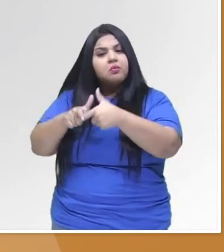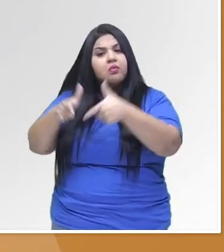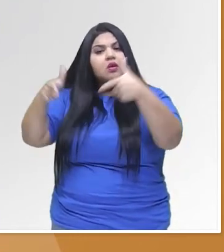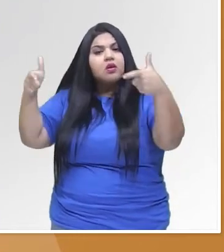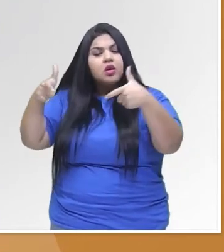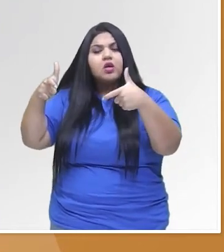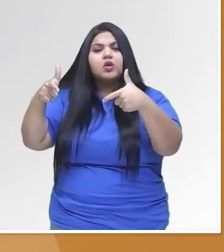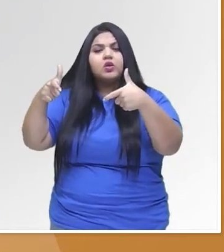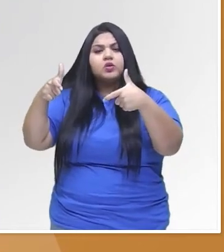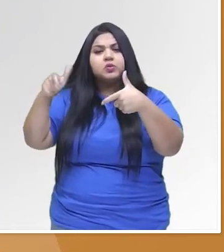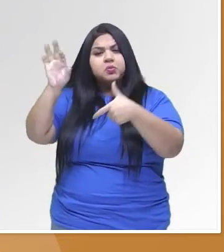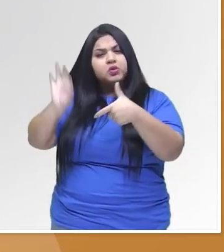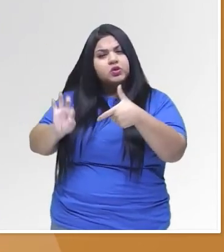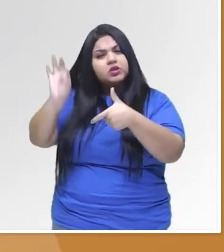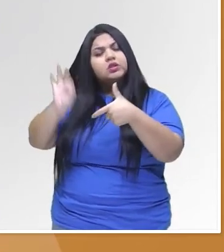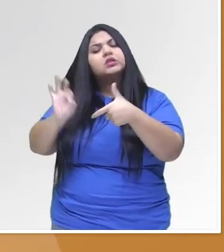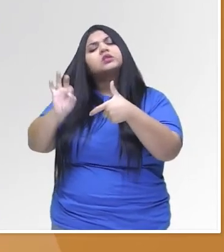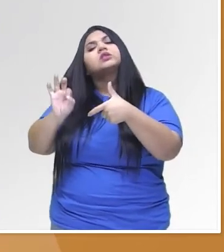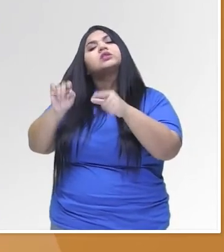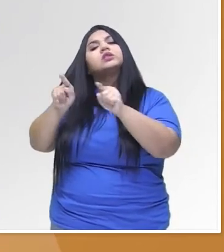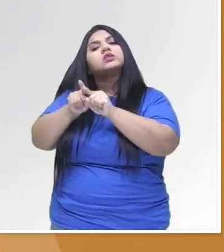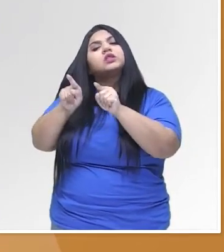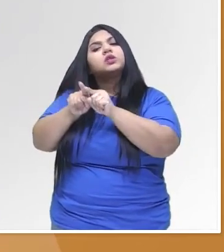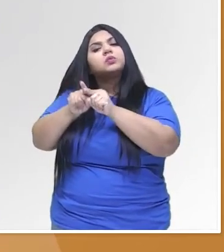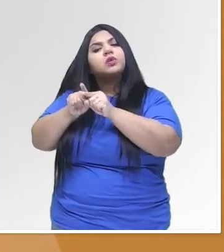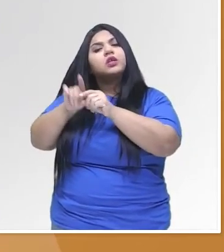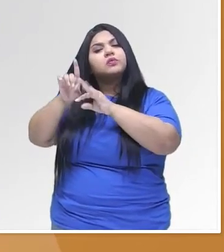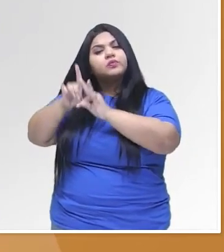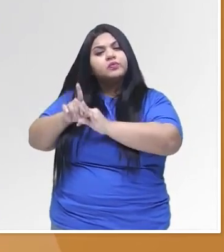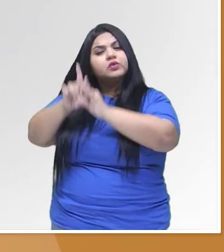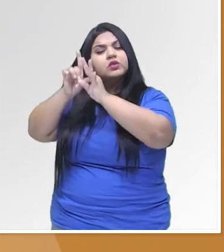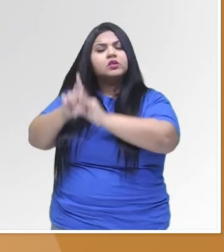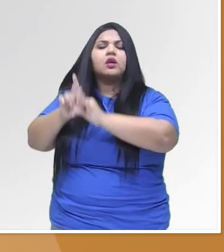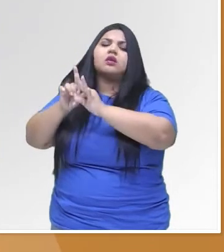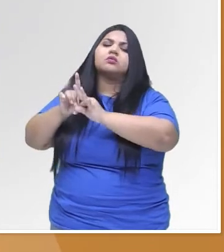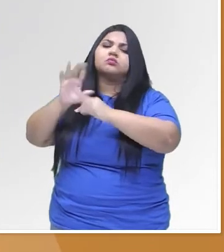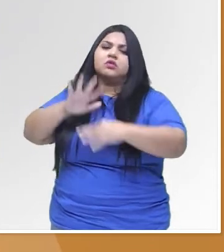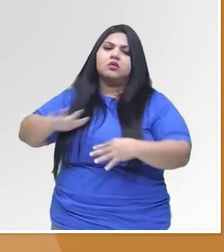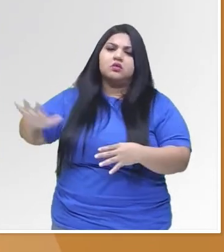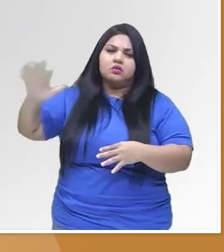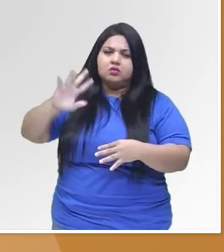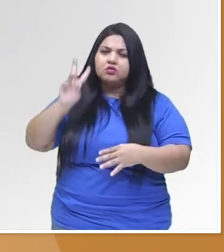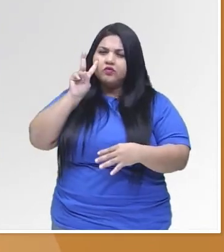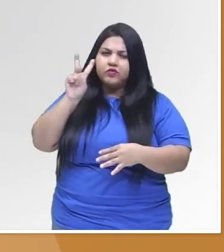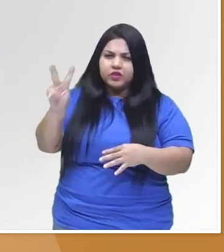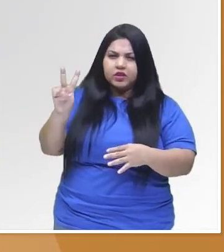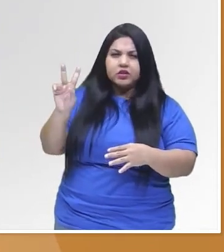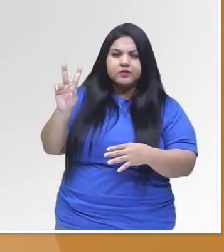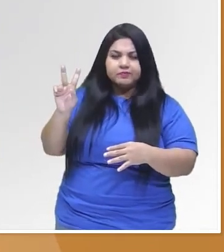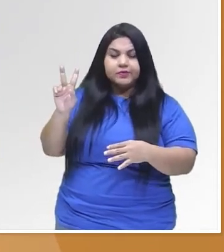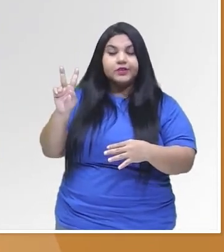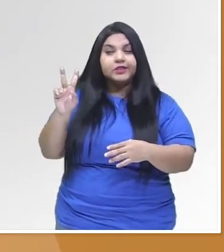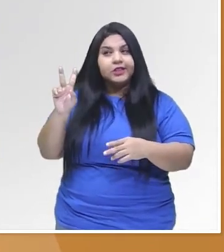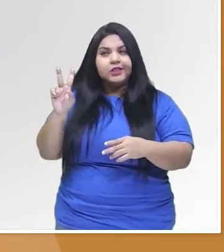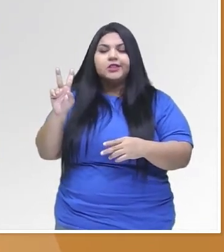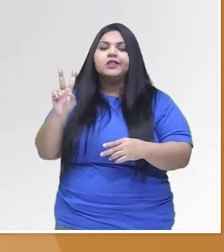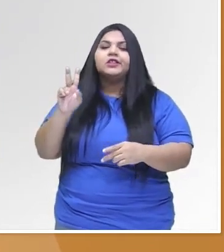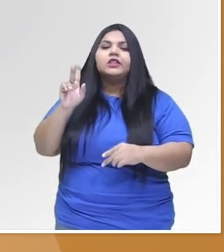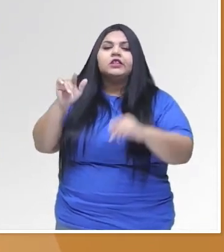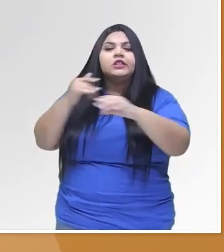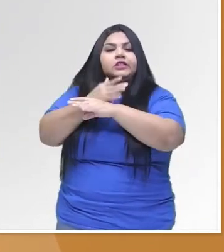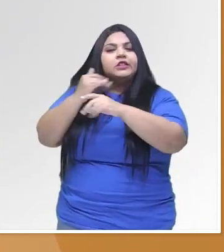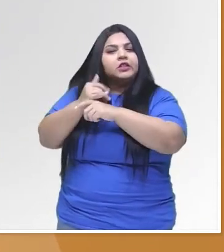de urbanização e as maiores densidades demográficas. Então, nós já vimos isso, né? Cidades muito